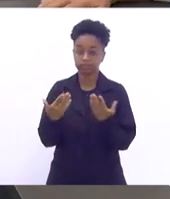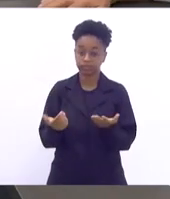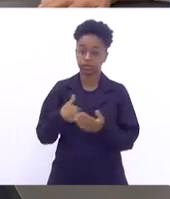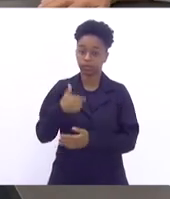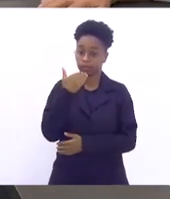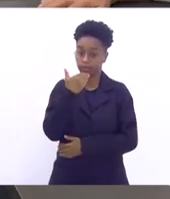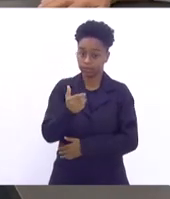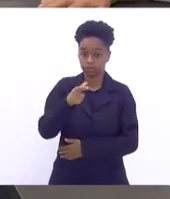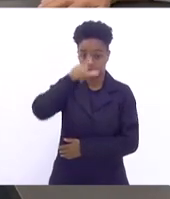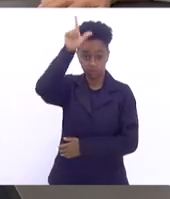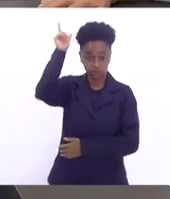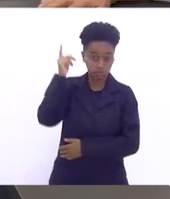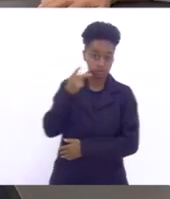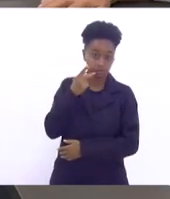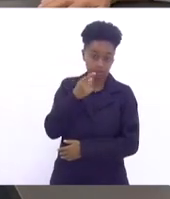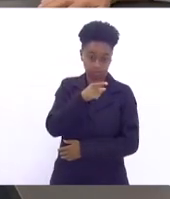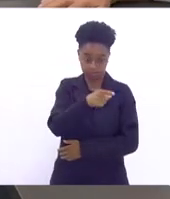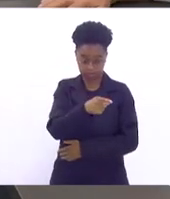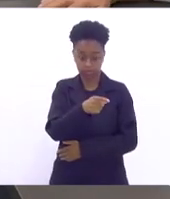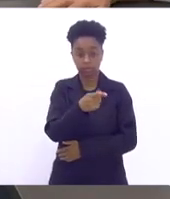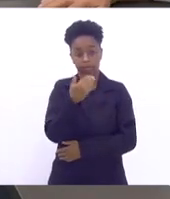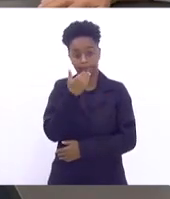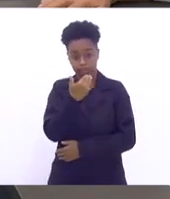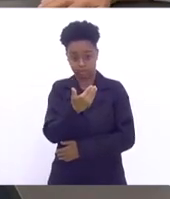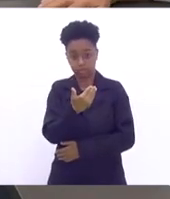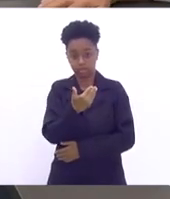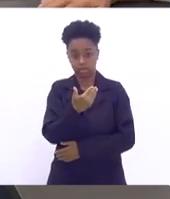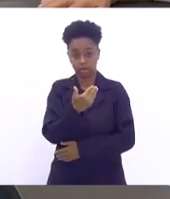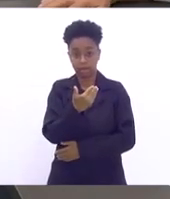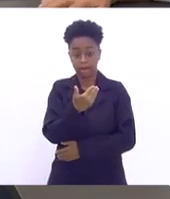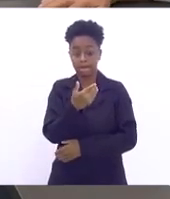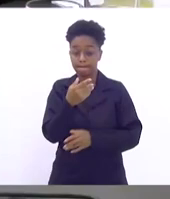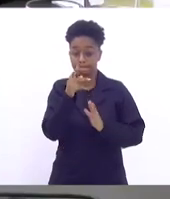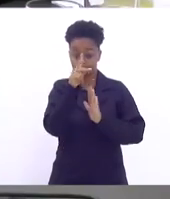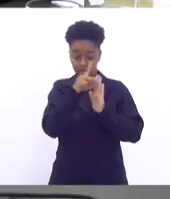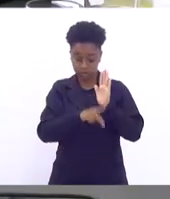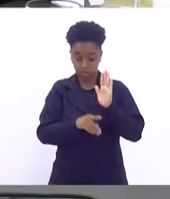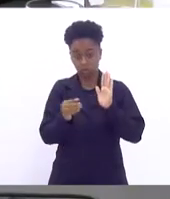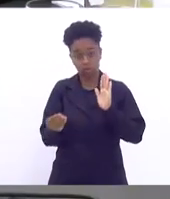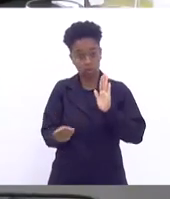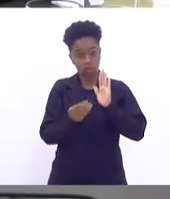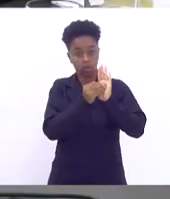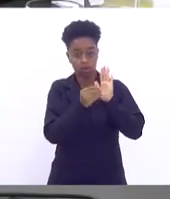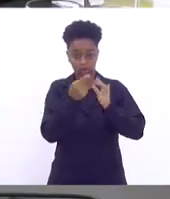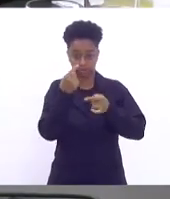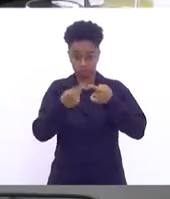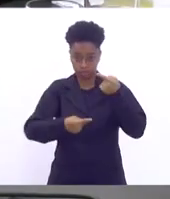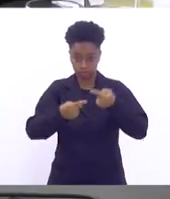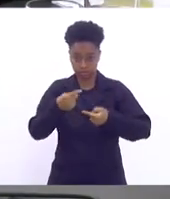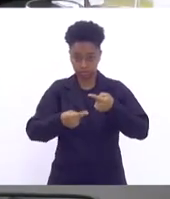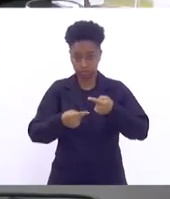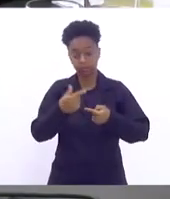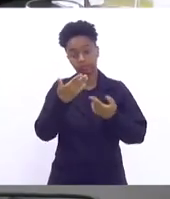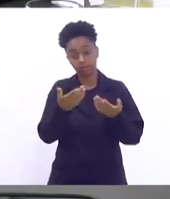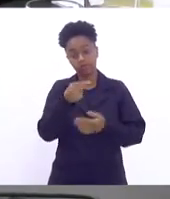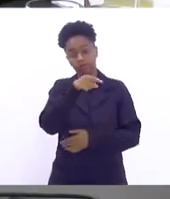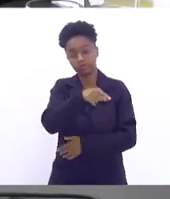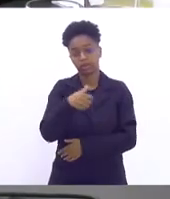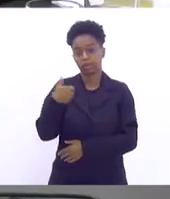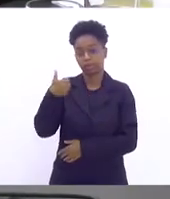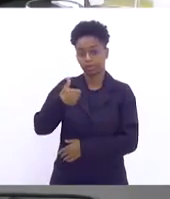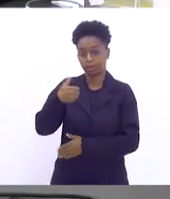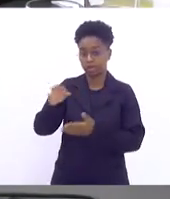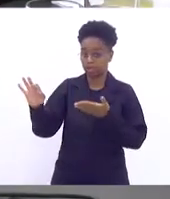velha vossa excelência para colocar o projeto em discussão e vossa excelência sendo o primeiro Deputado